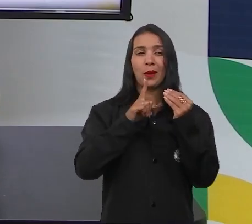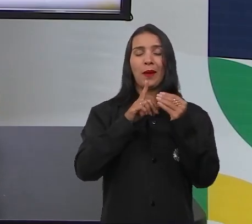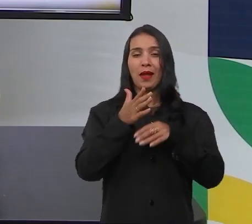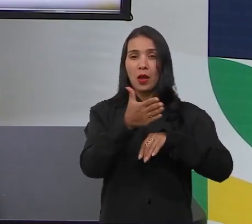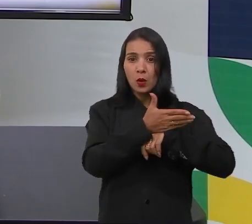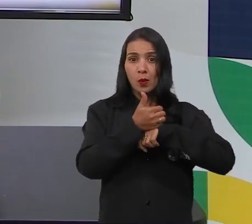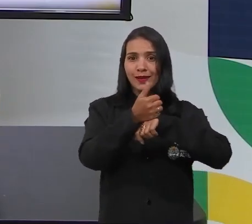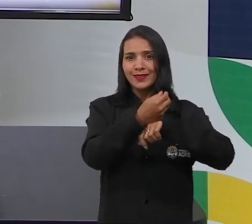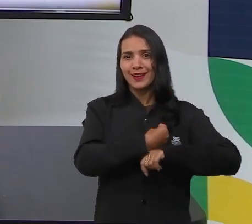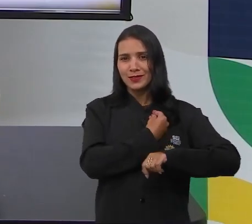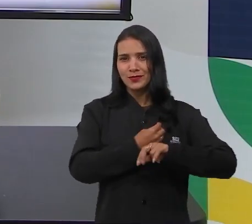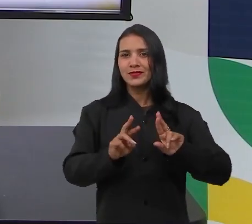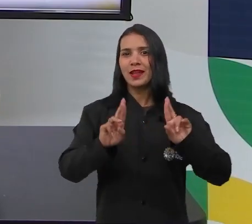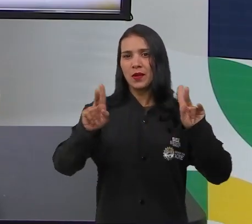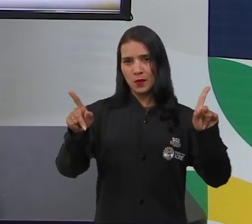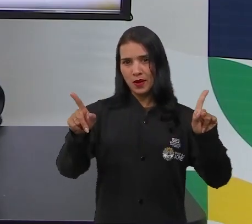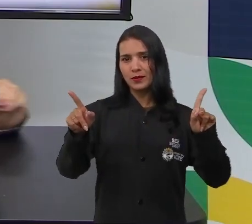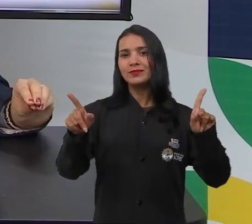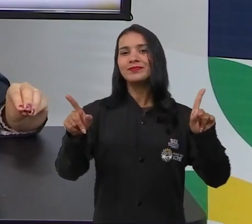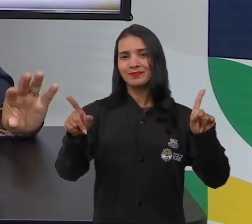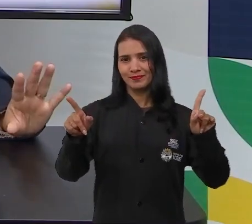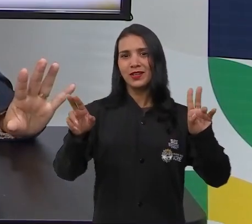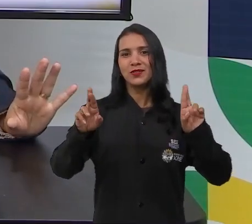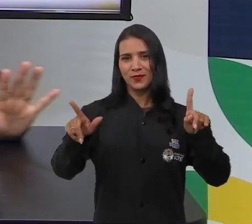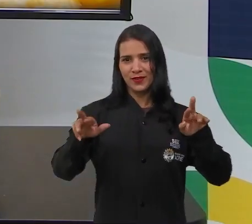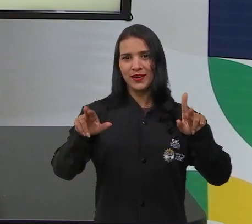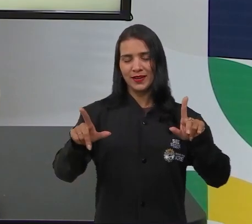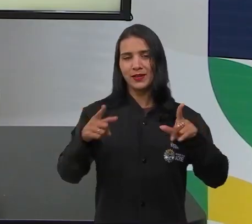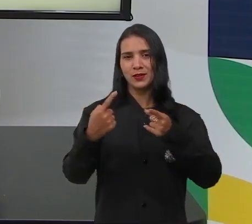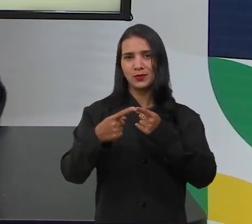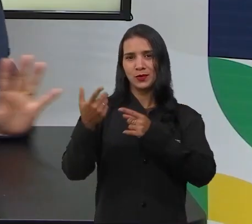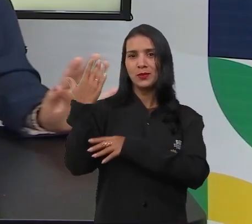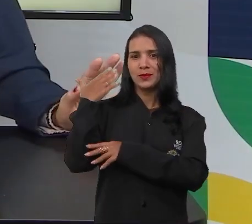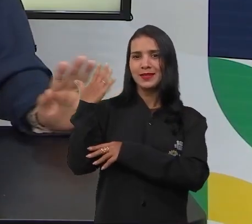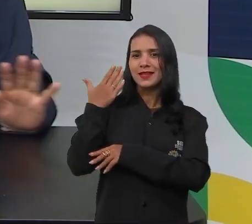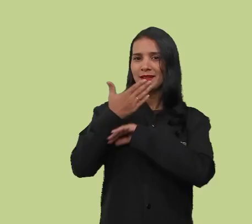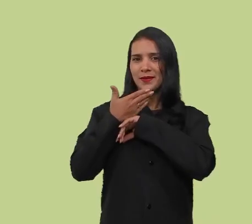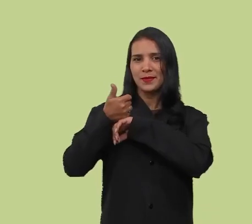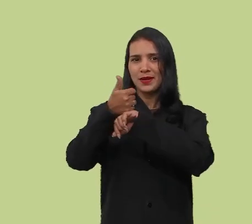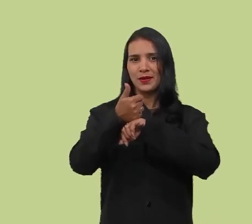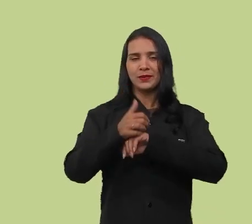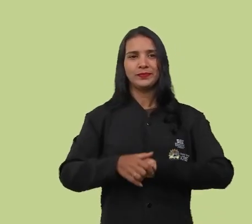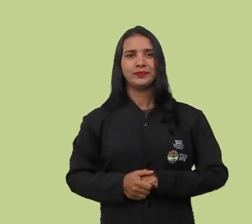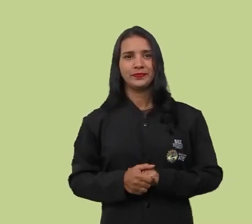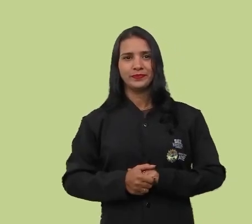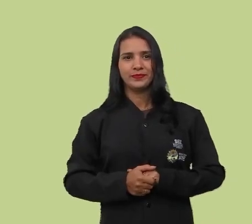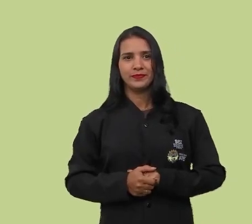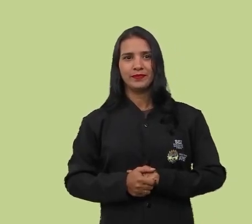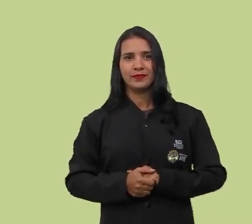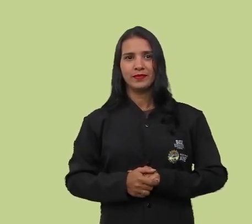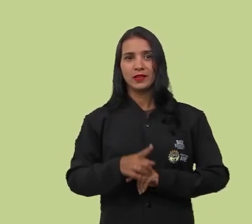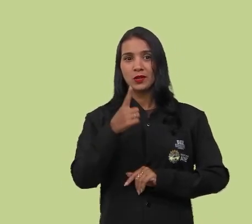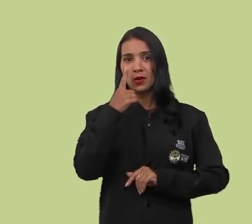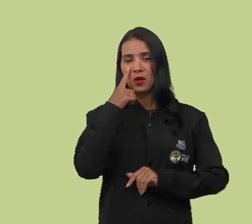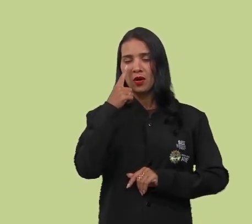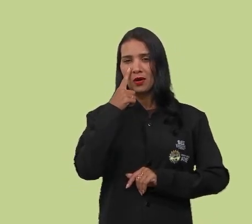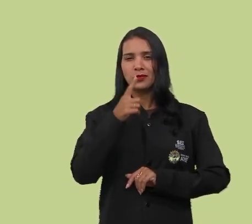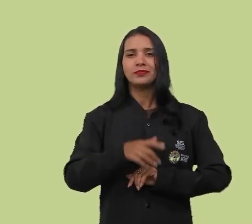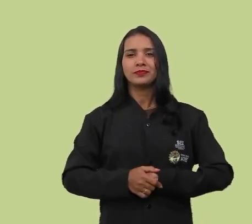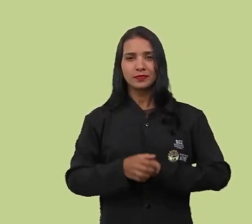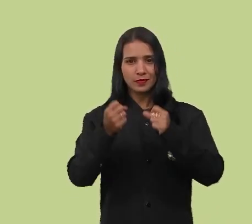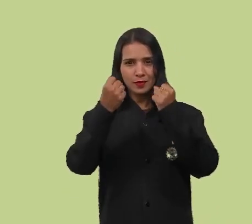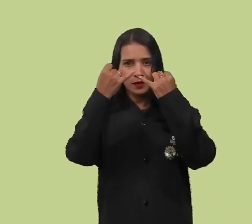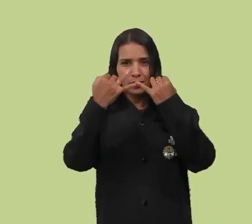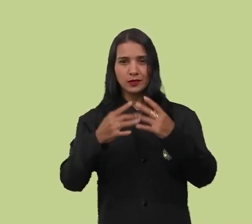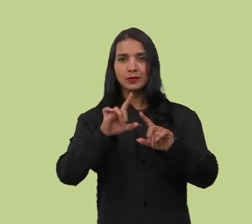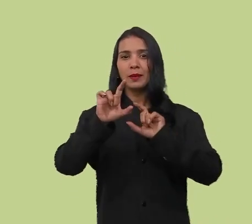de vida ali que os nossos antepassados, tá, gente? E aqui, ó, a receita para a obesidade, gente. Então, vou explicar para vocês